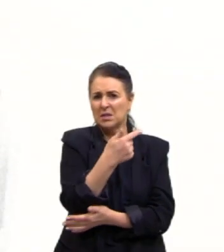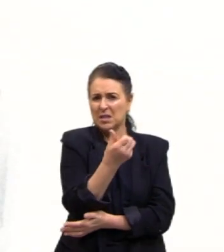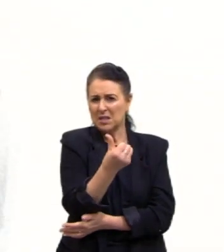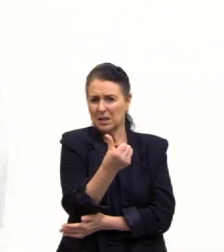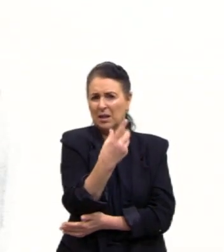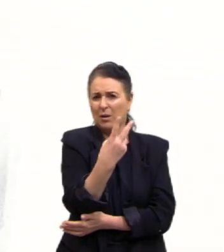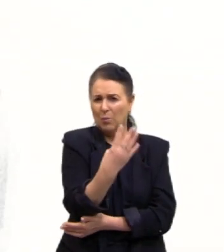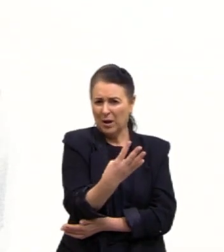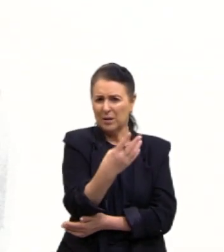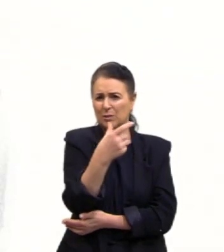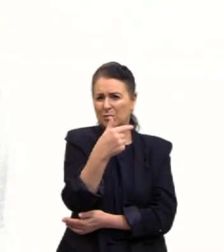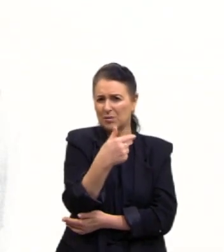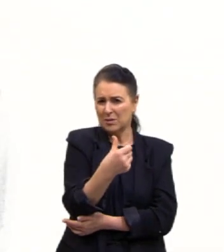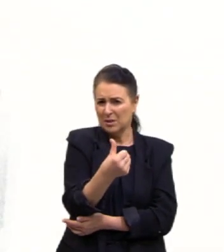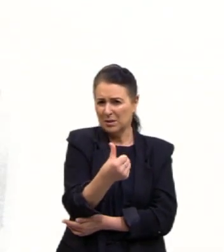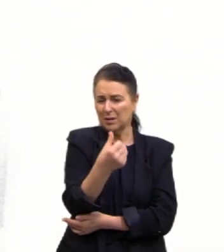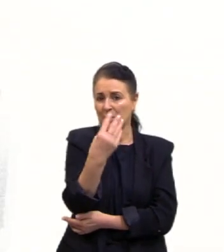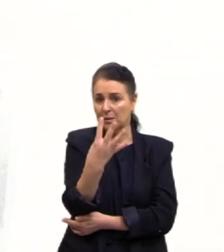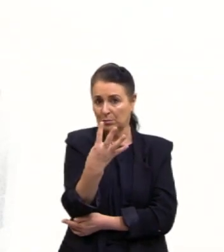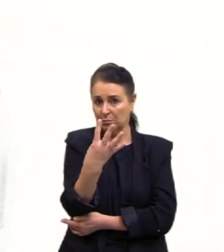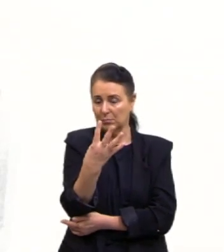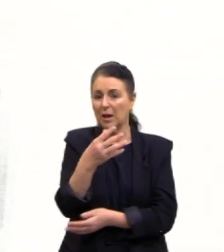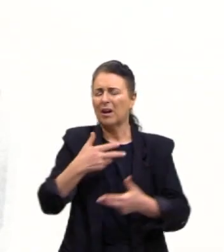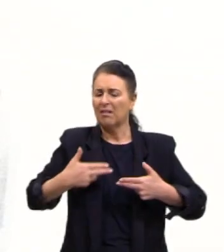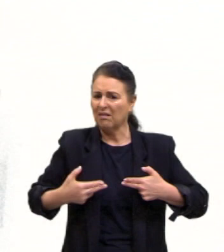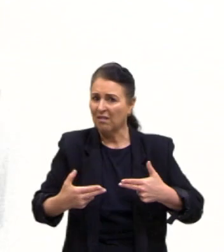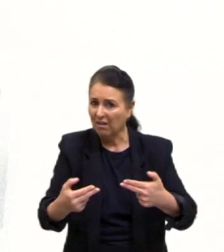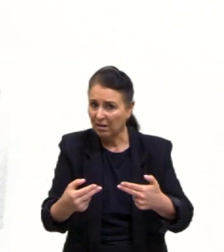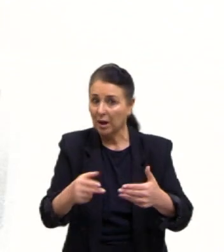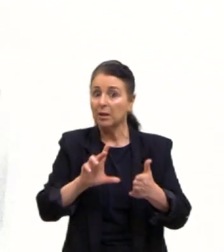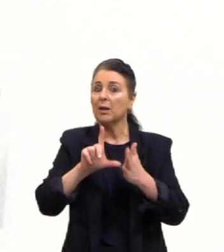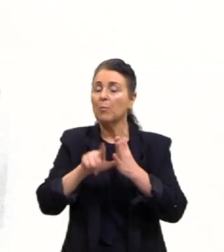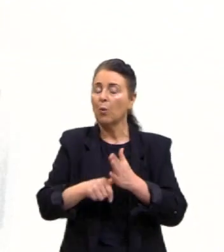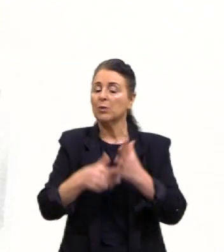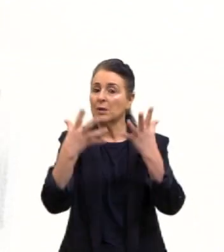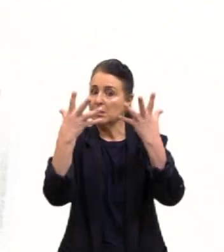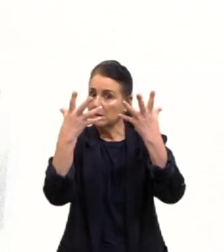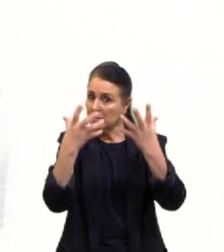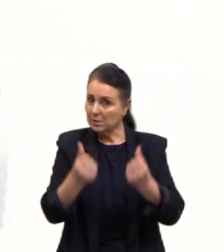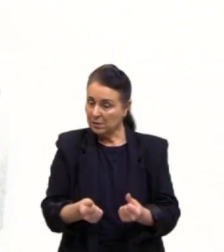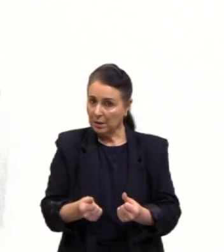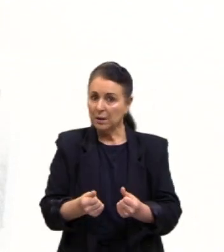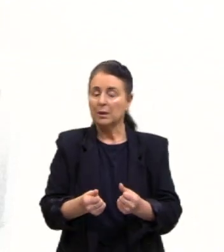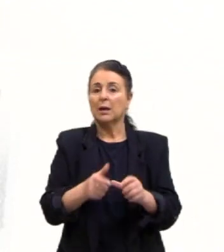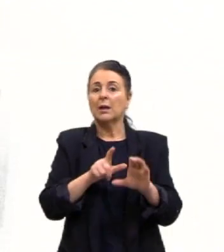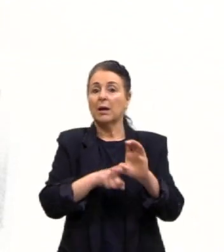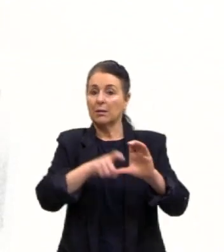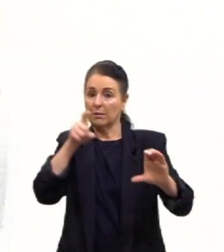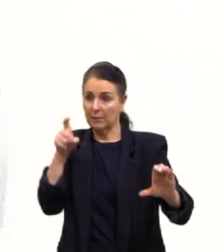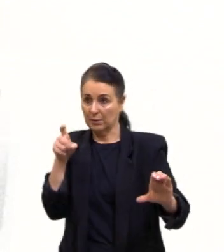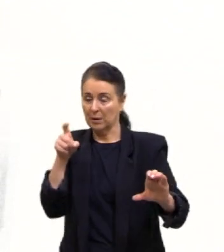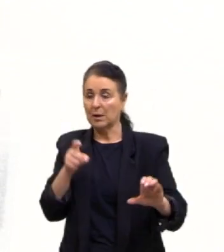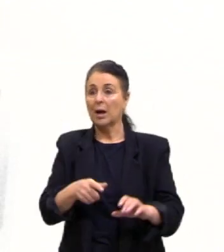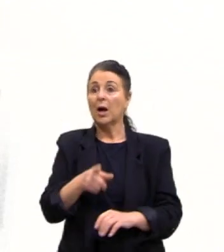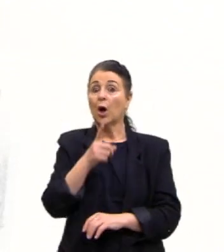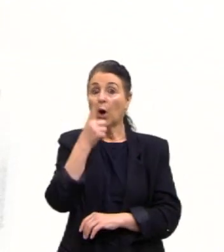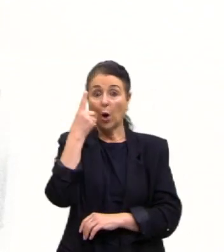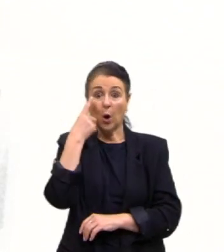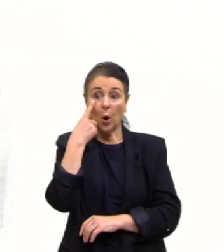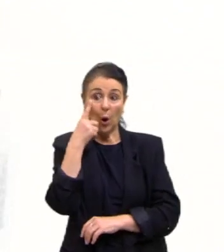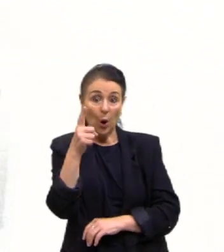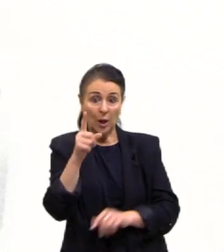foi aceita na independência de Moçambique e aqui eu trouxe a bandeira porque eu acho muito interessante para ilustrar